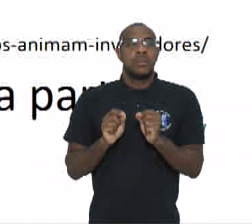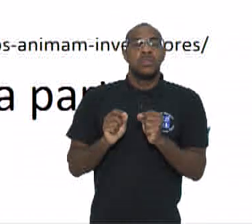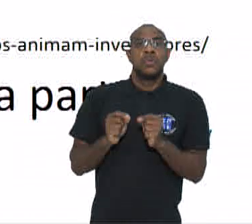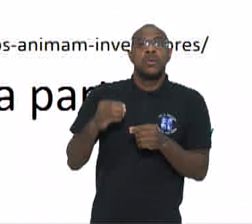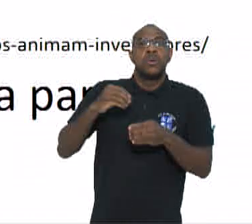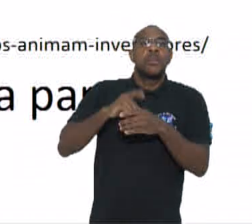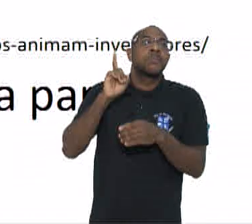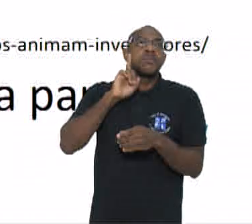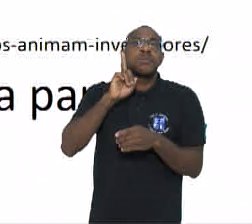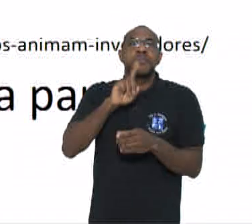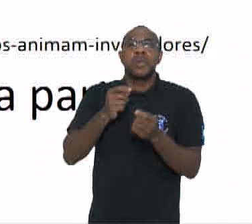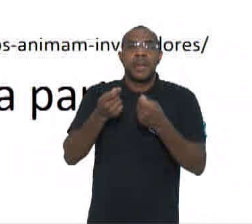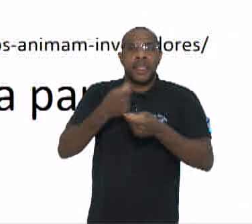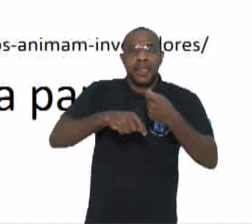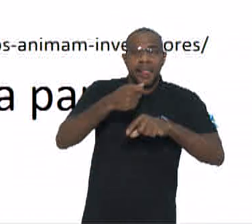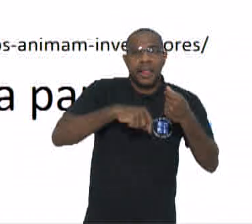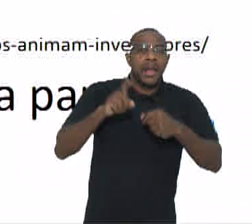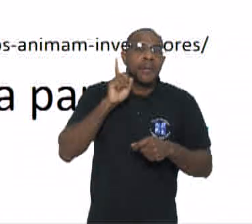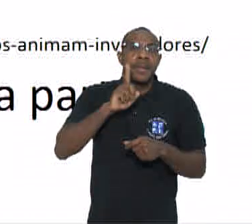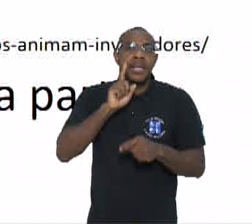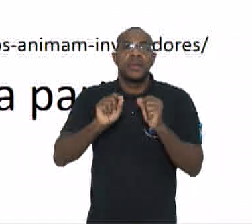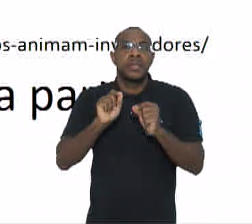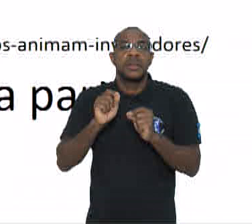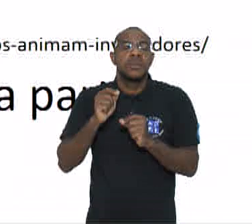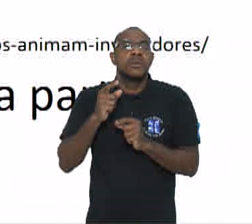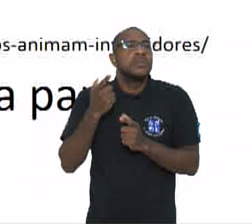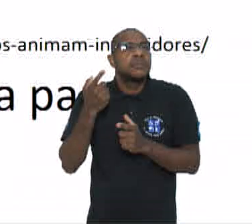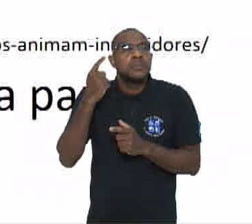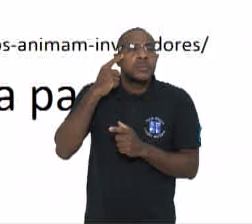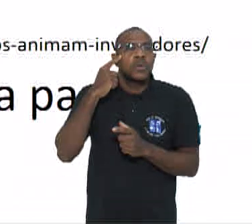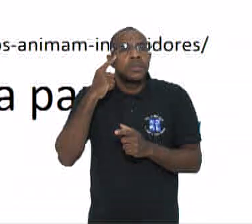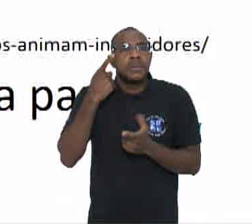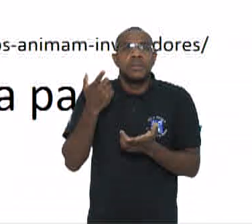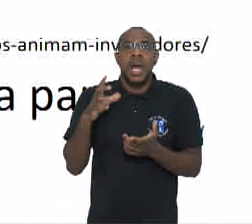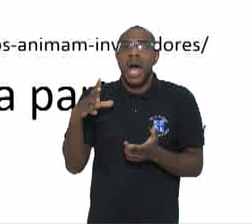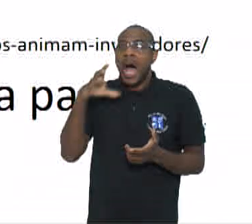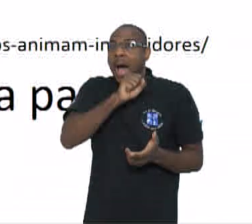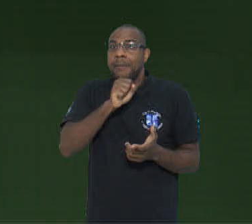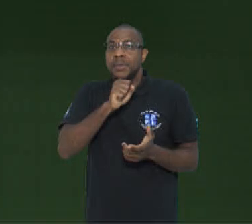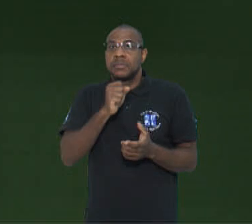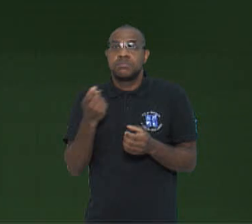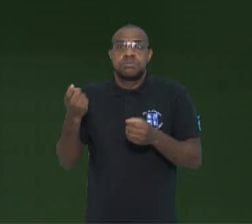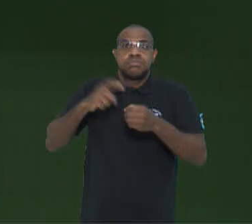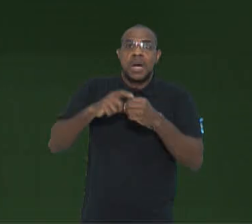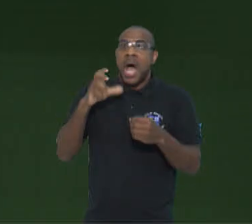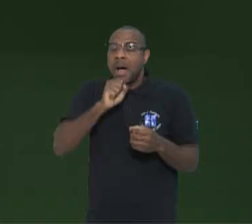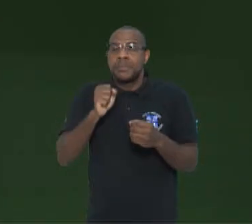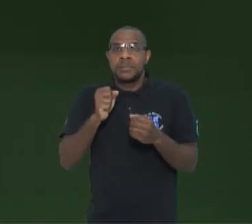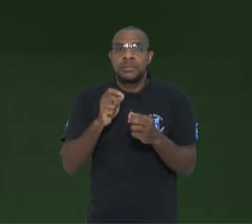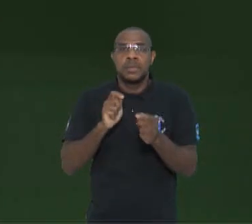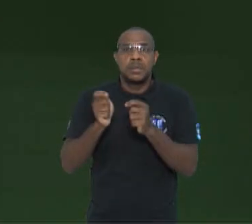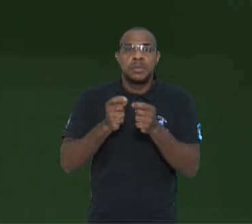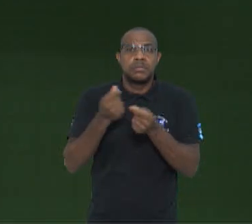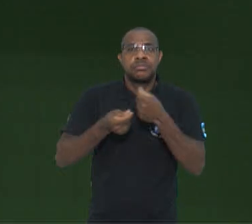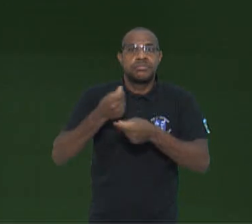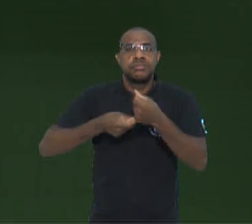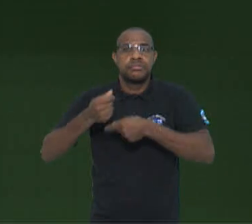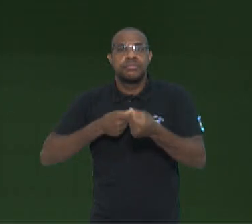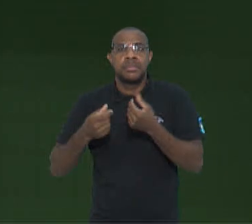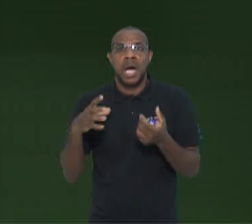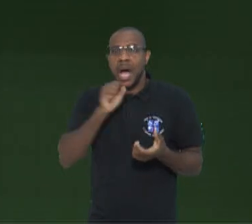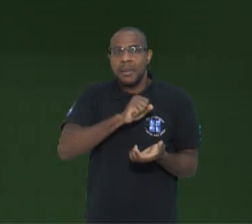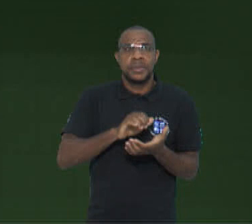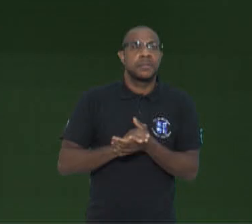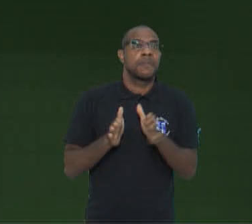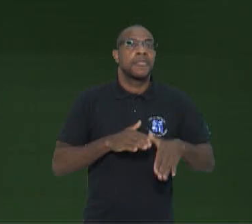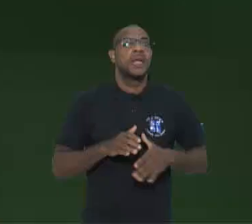uma recuperação tão grande, diz Simão Davi Silber. Quem é Simão Davi Silber? Professor de Economia